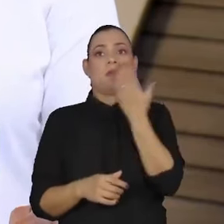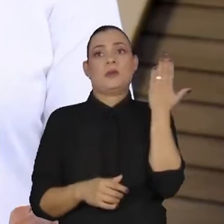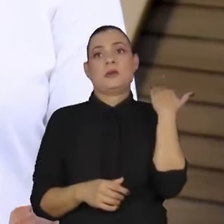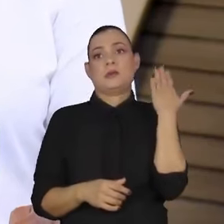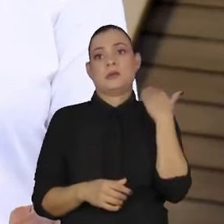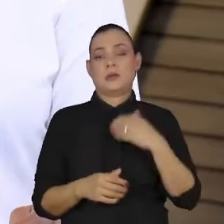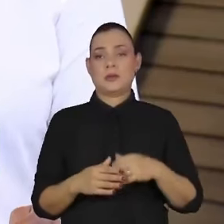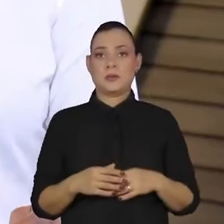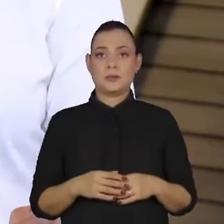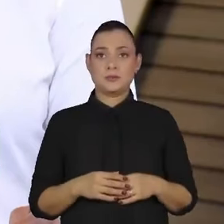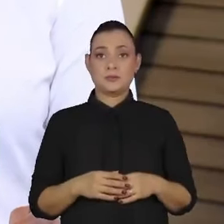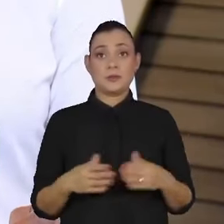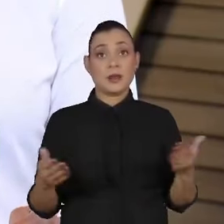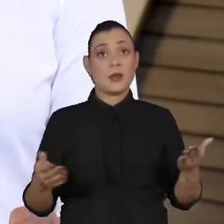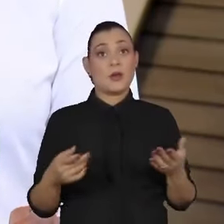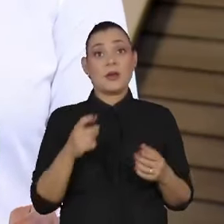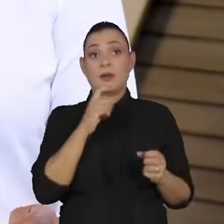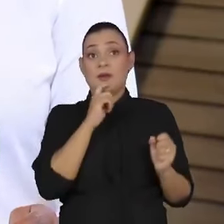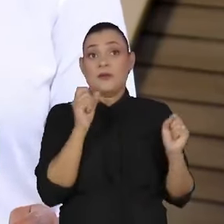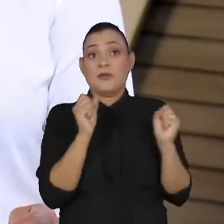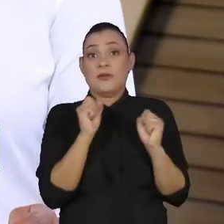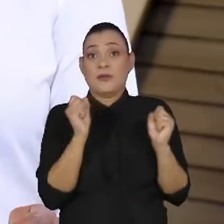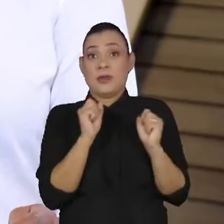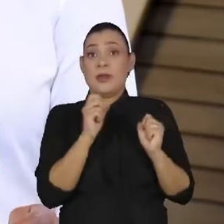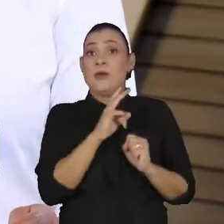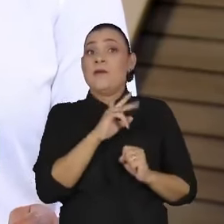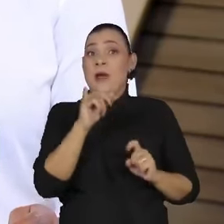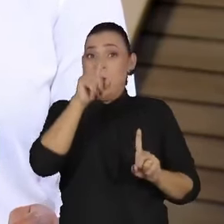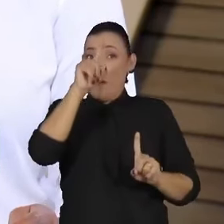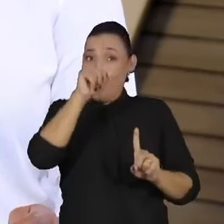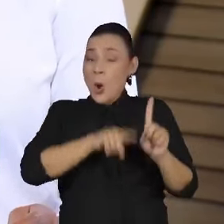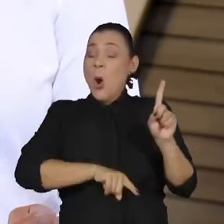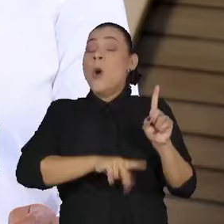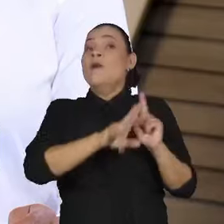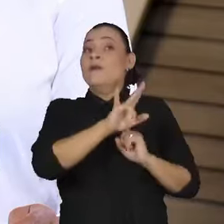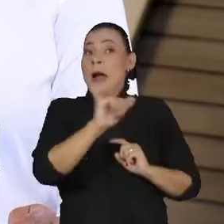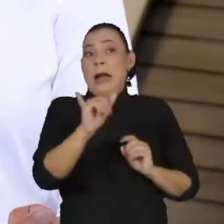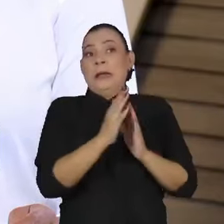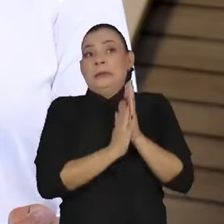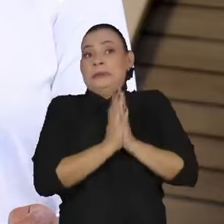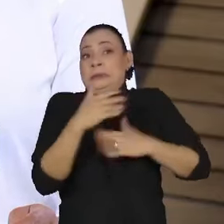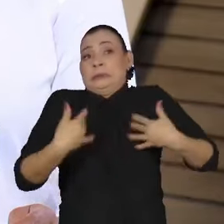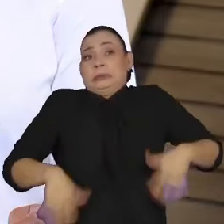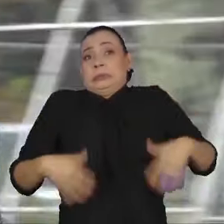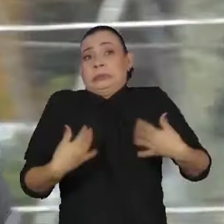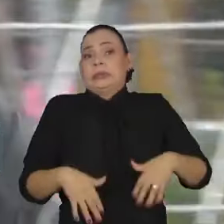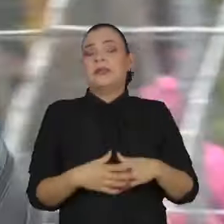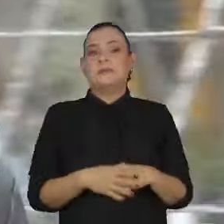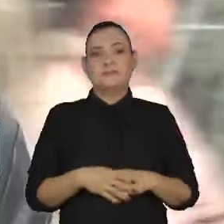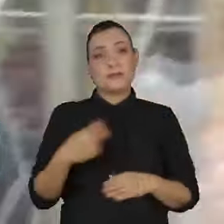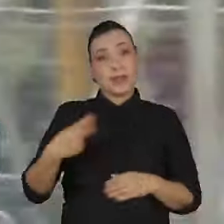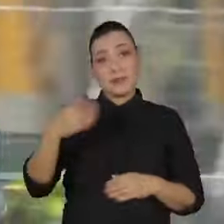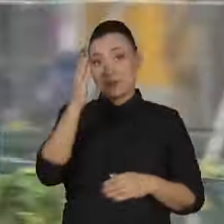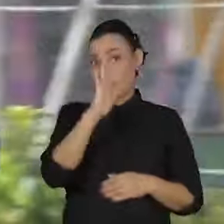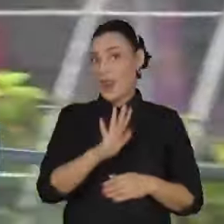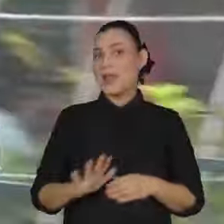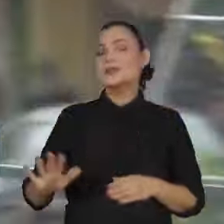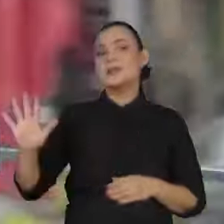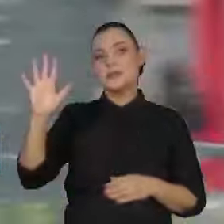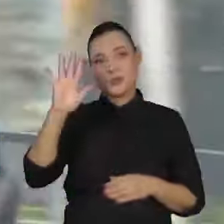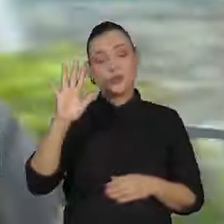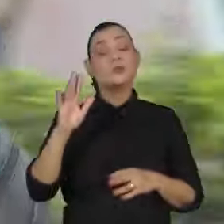a primeira onda de frio deste ano vai derrubar as temperaturas em boa parte do país as